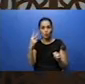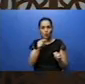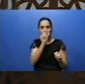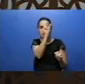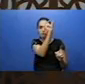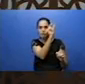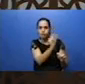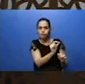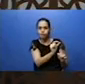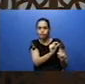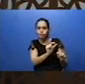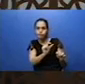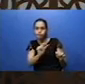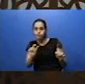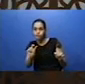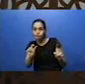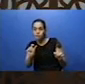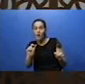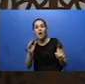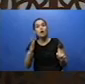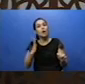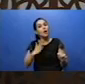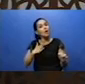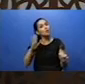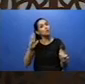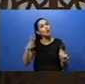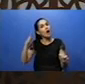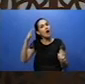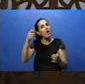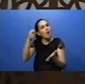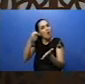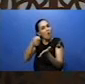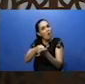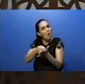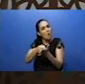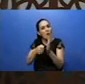aqui, eu já compro a madeira do tamanho certo.